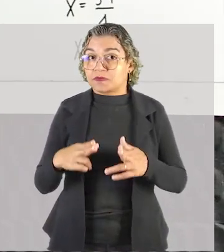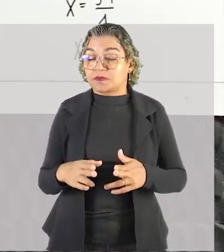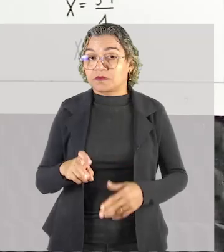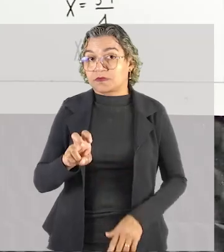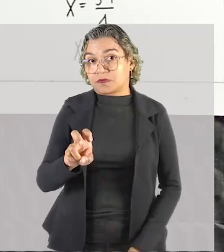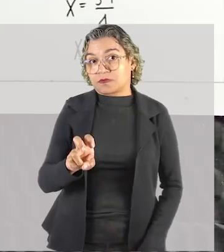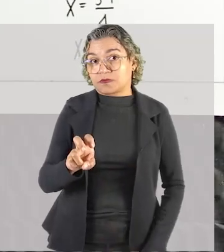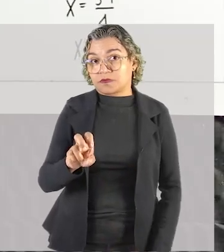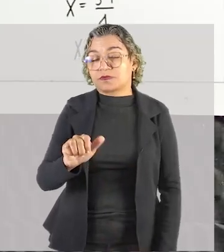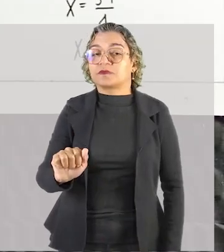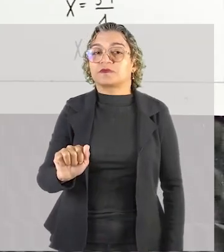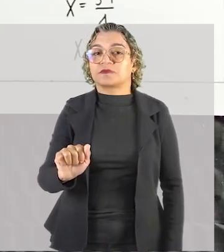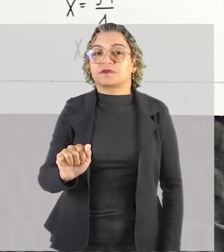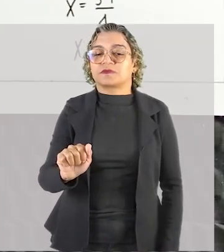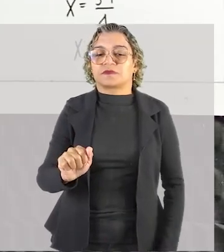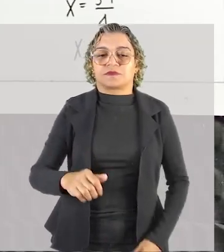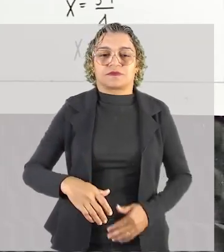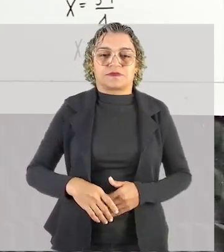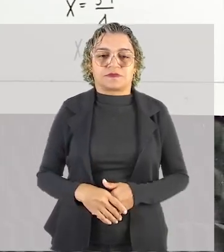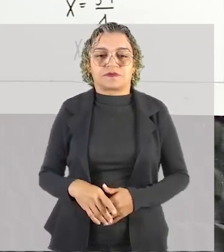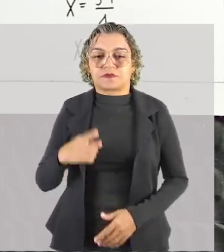igual a 5A,